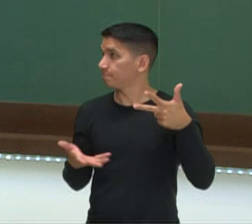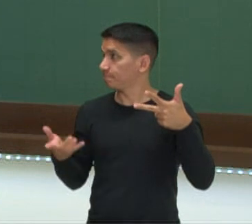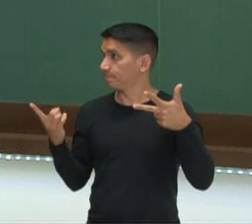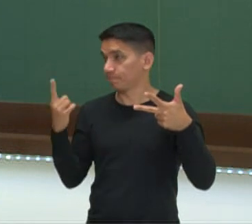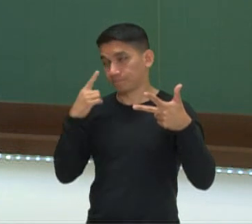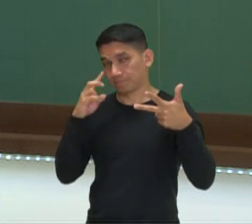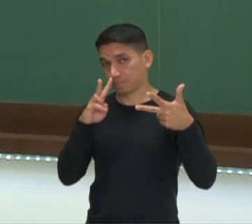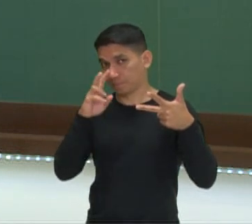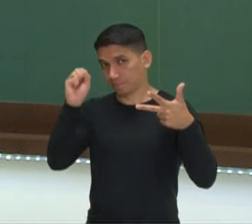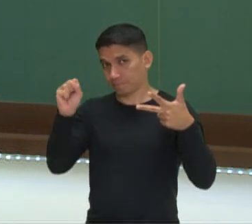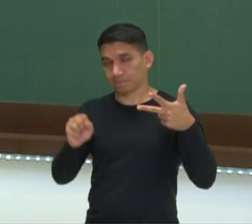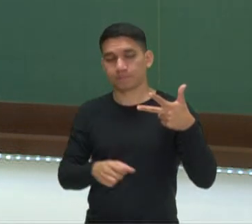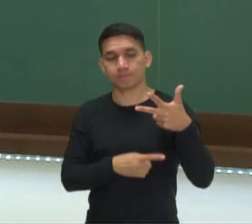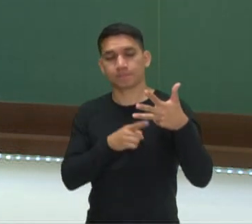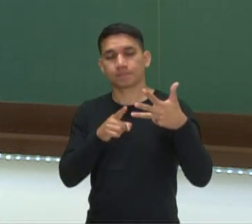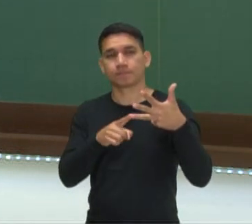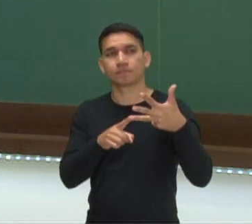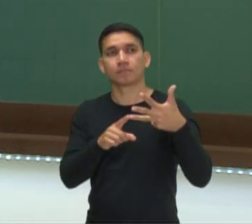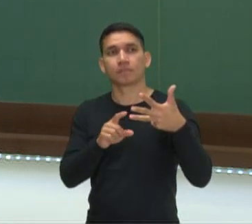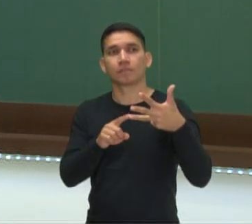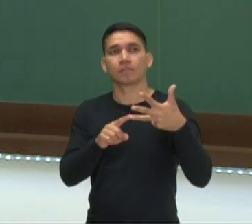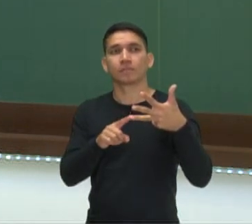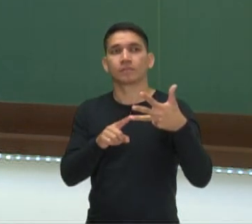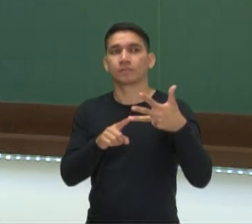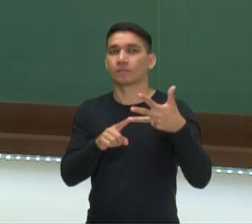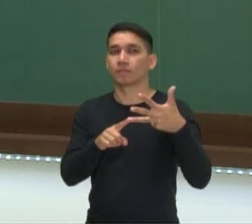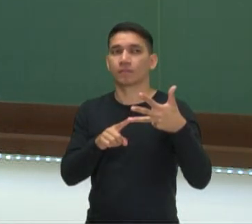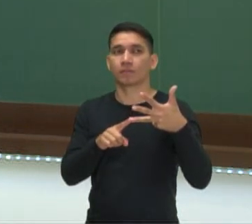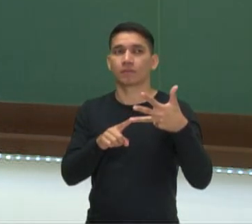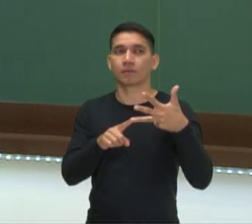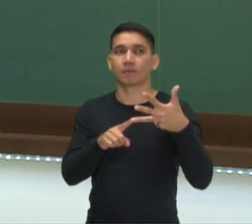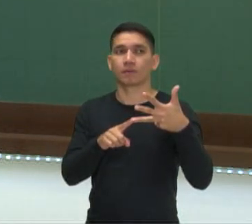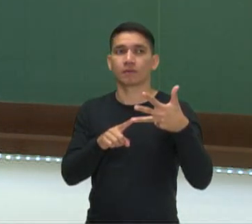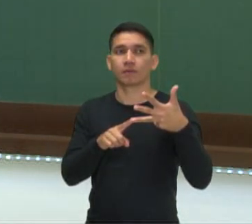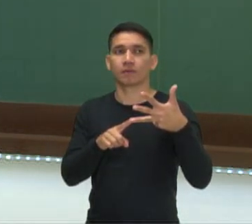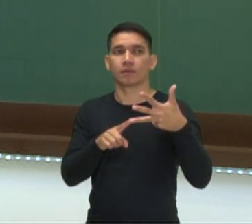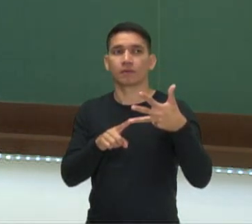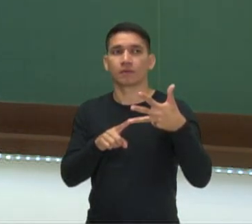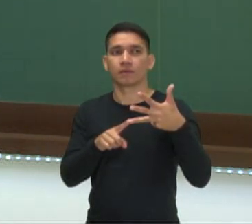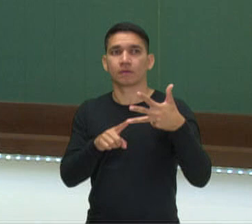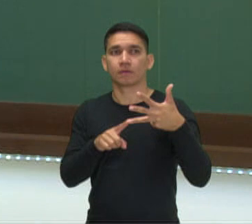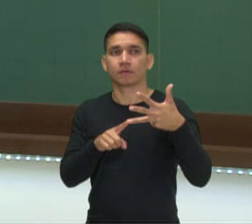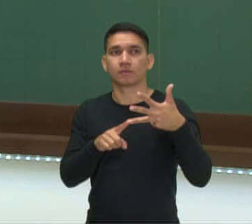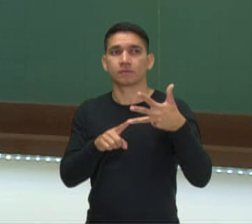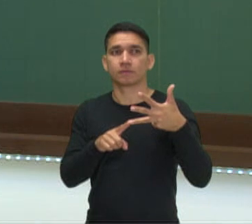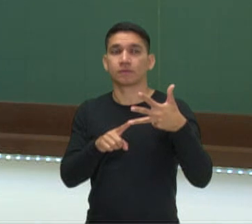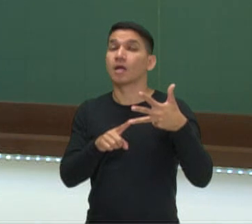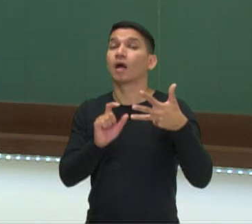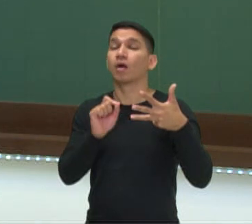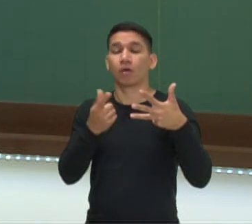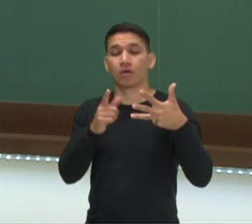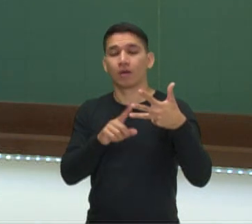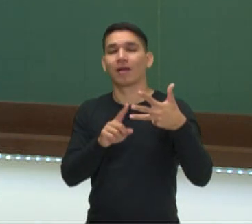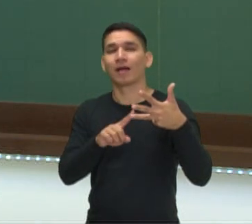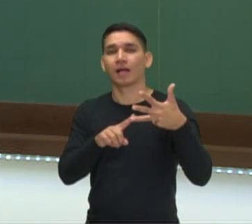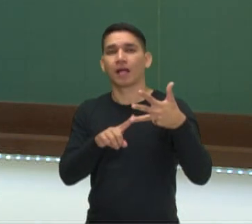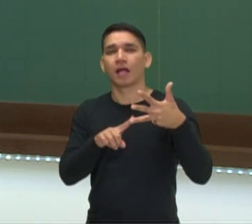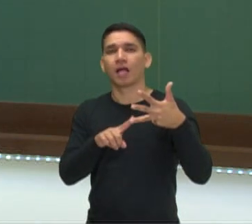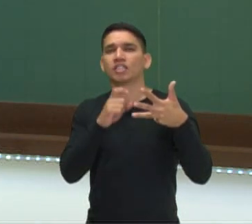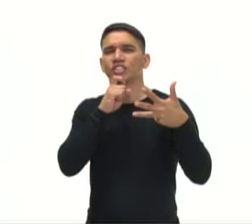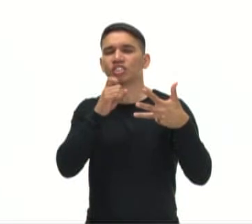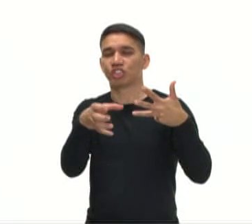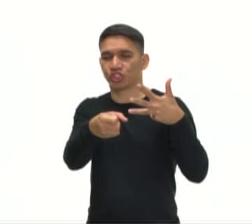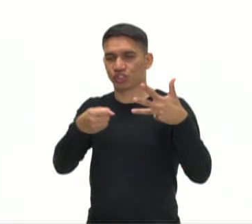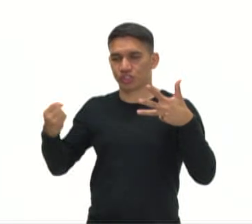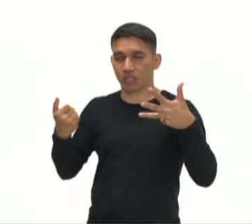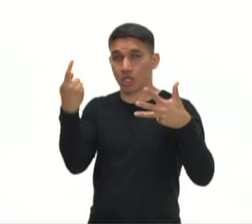maior potência. A quarta maior potência é a geladeira, então ela é a quarta. E a quinta maior potência é o ventilador, que é por